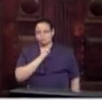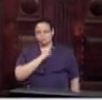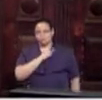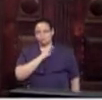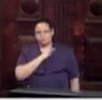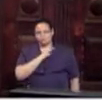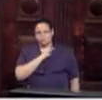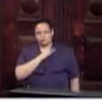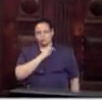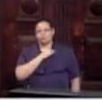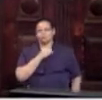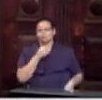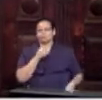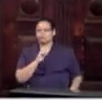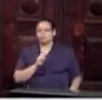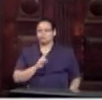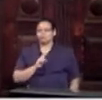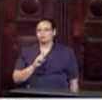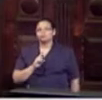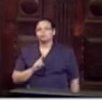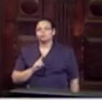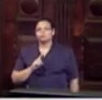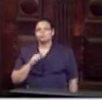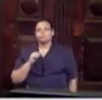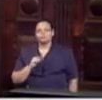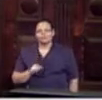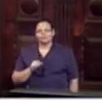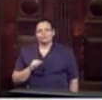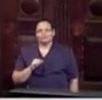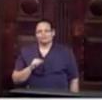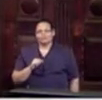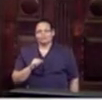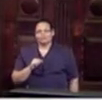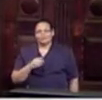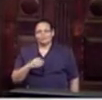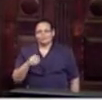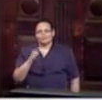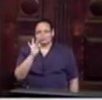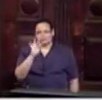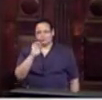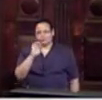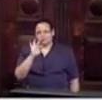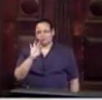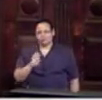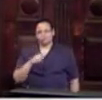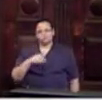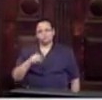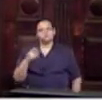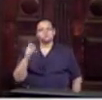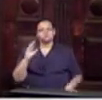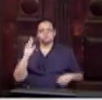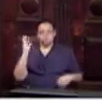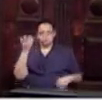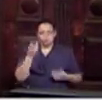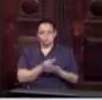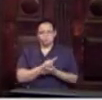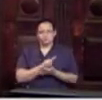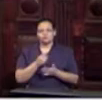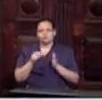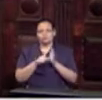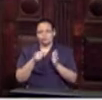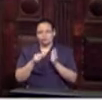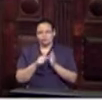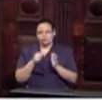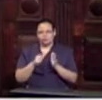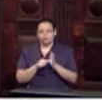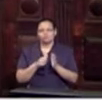fiscais. Trata-se, eu quero aqui repetir, da supressão dos efeitos do FEF. E a primeira coisa que me chamou a atenção,